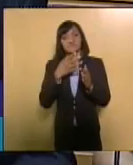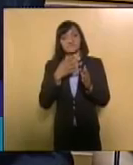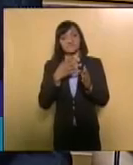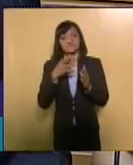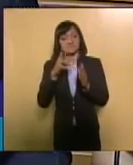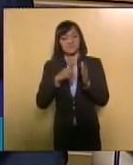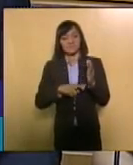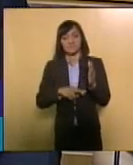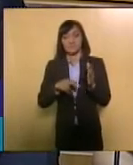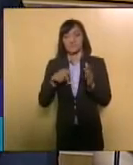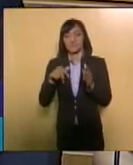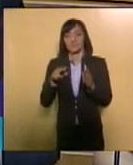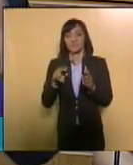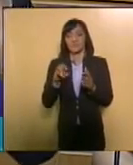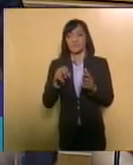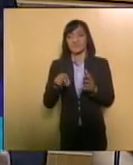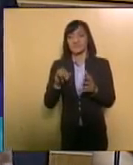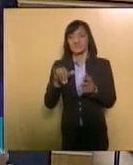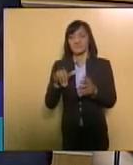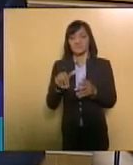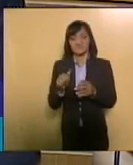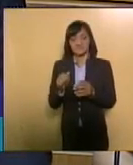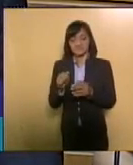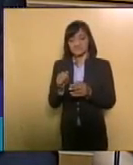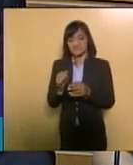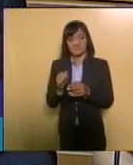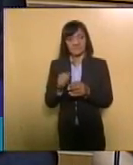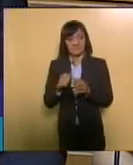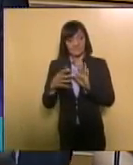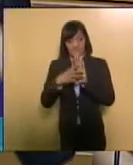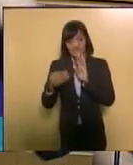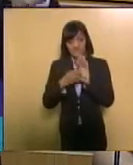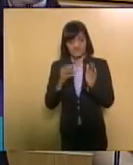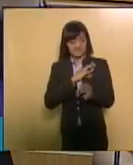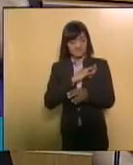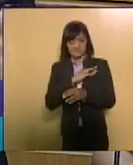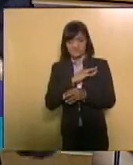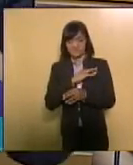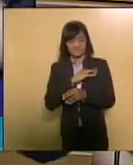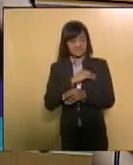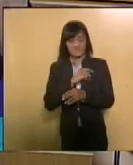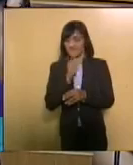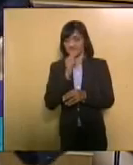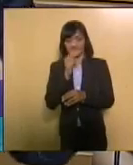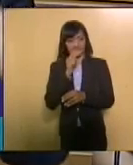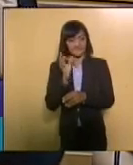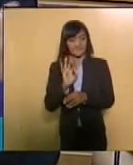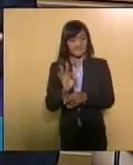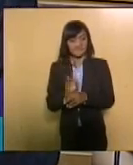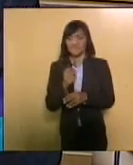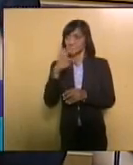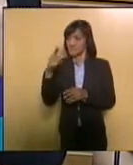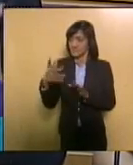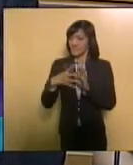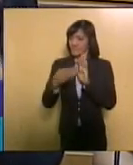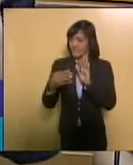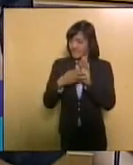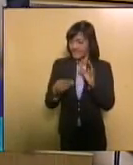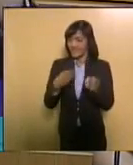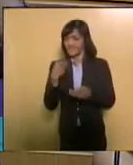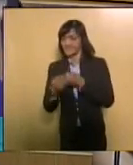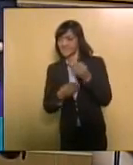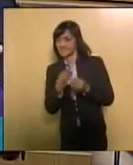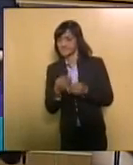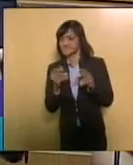kerner chegou essa conclusão o modelo de polícia não funciona E aí vários outros modelos de abordagens de gestão de como